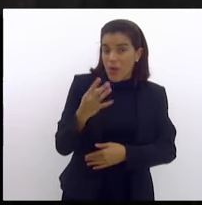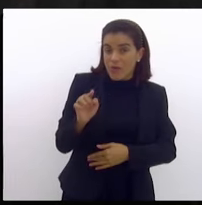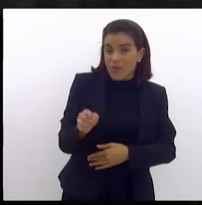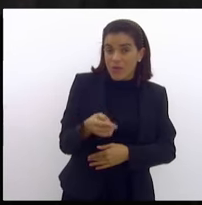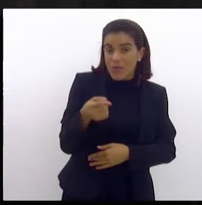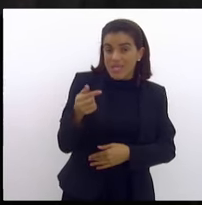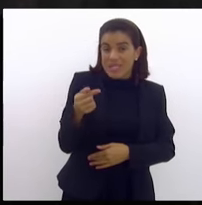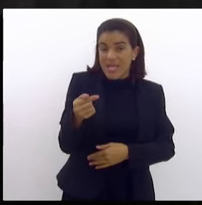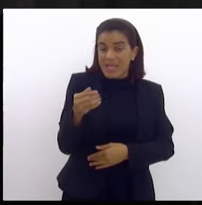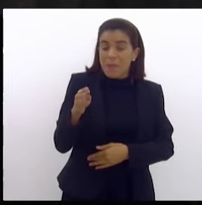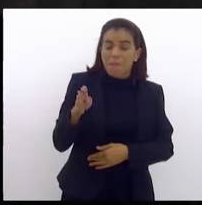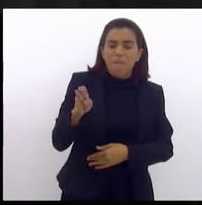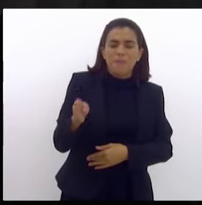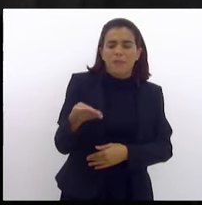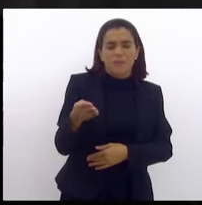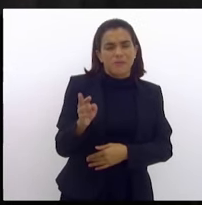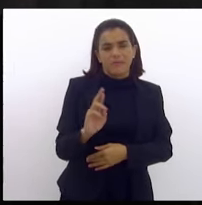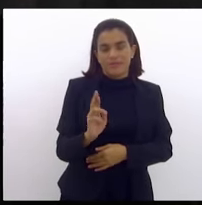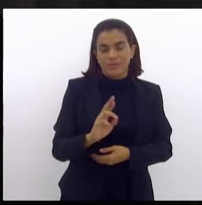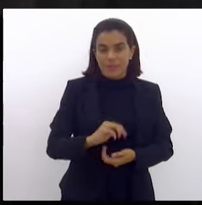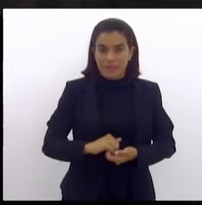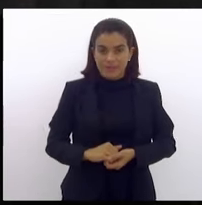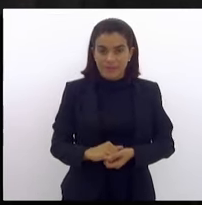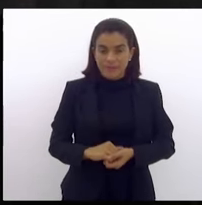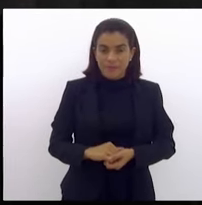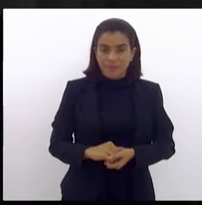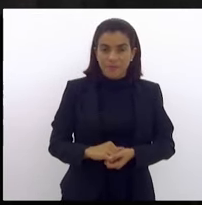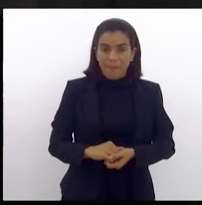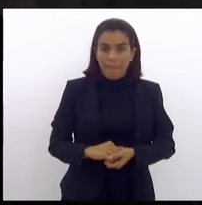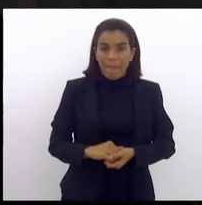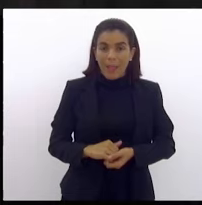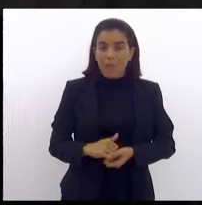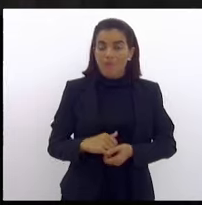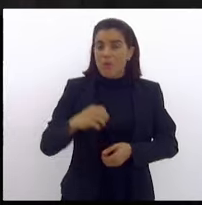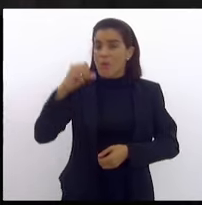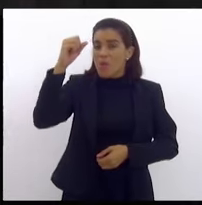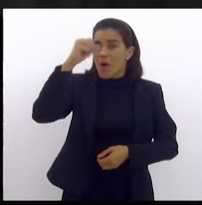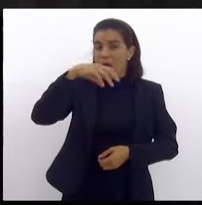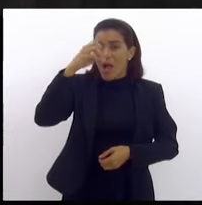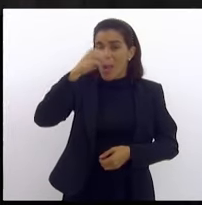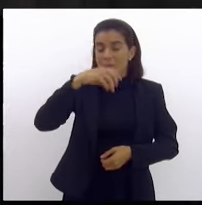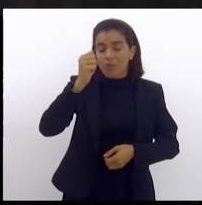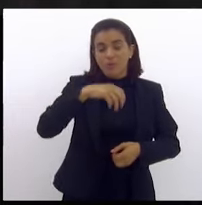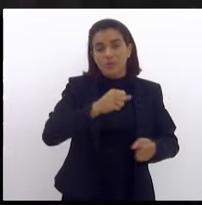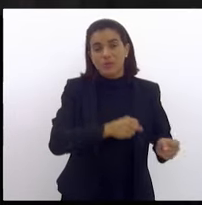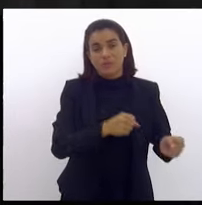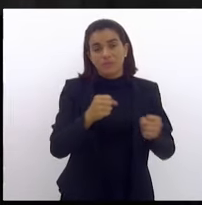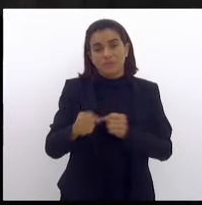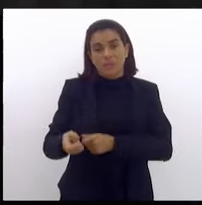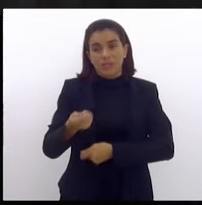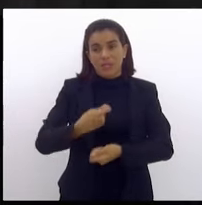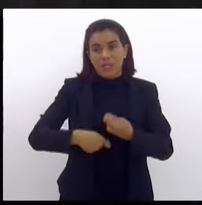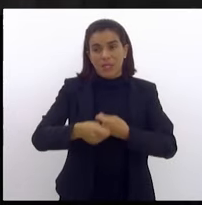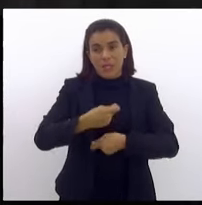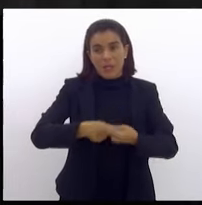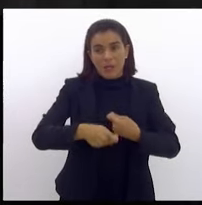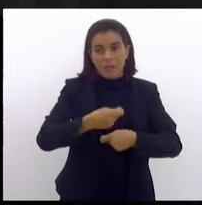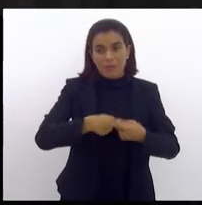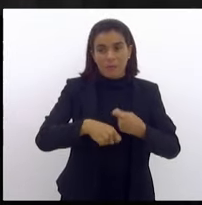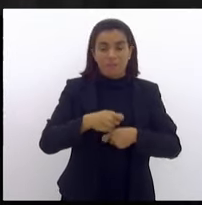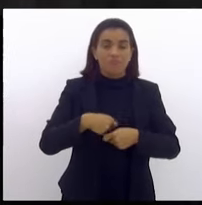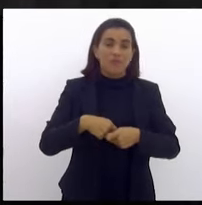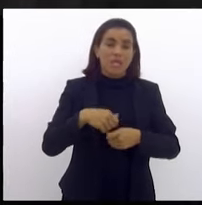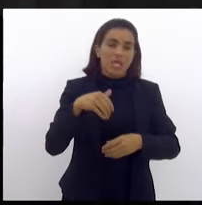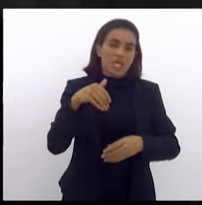bilhões de reais. O maior abuso de poder econômico em campanha